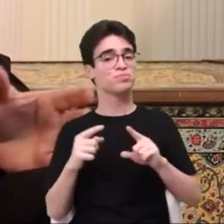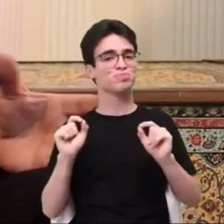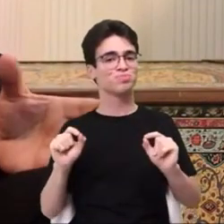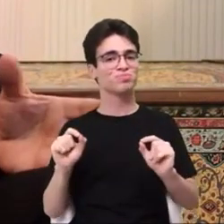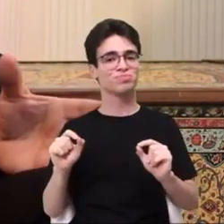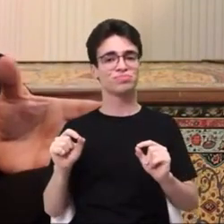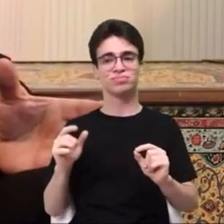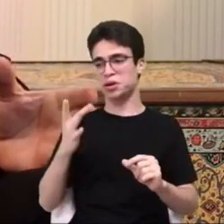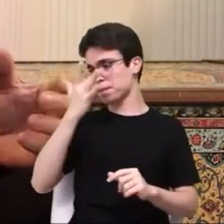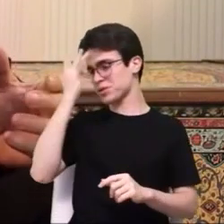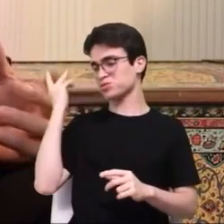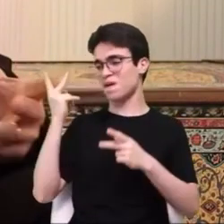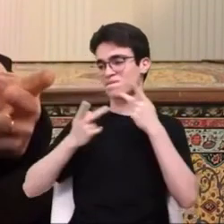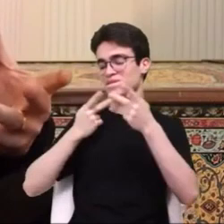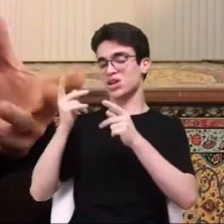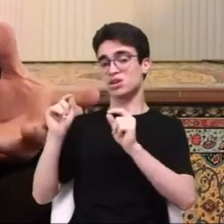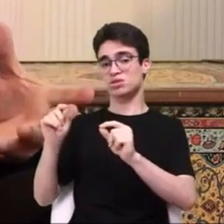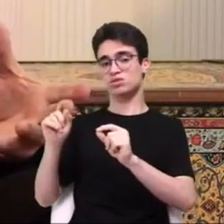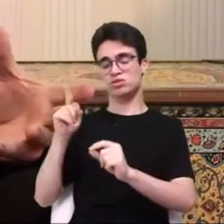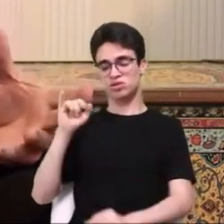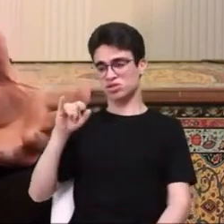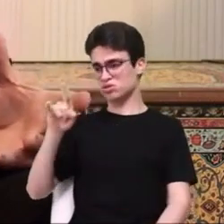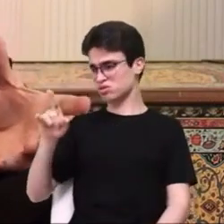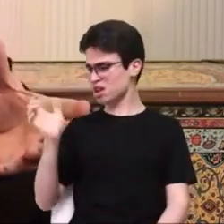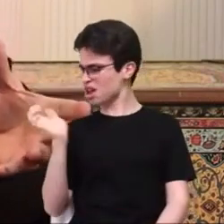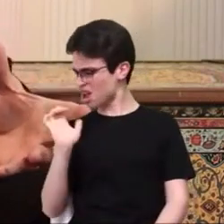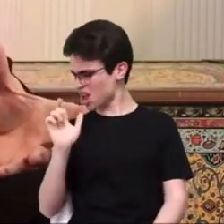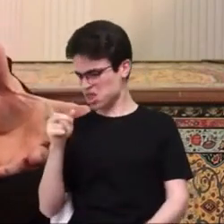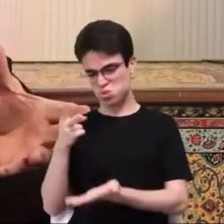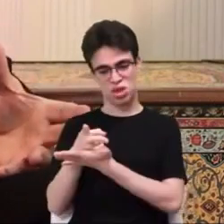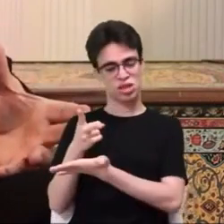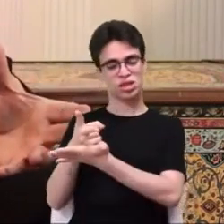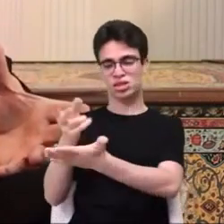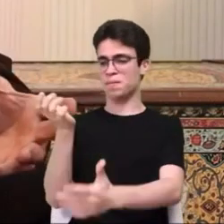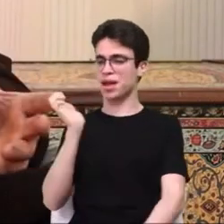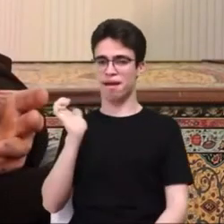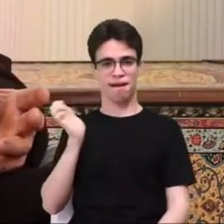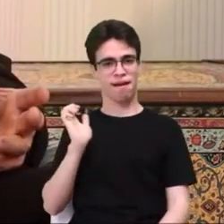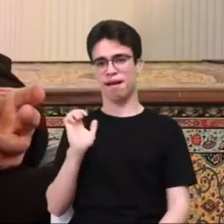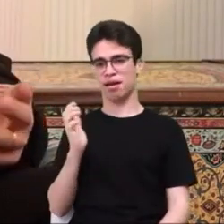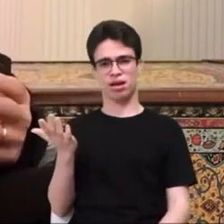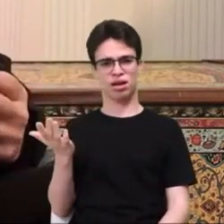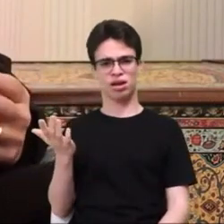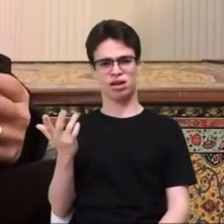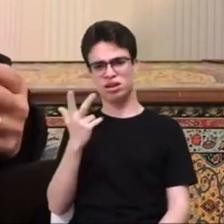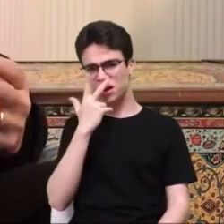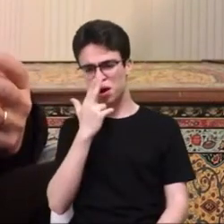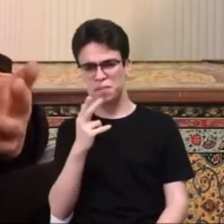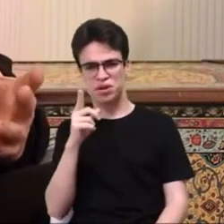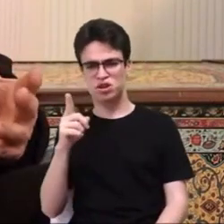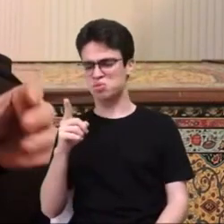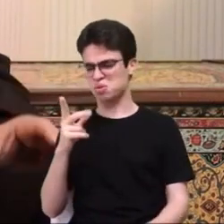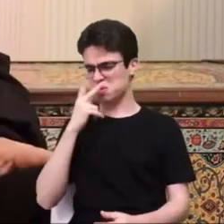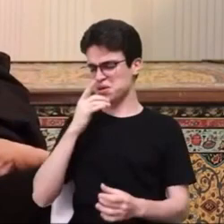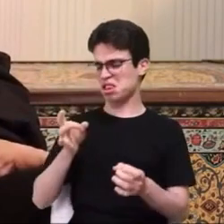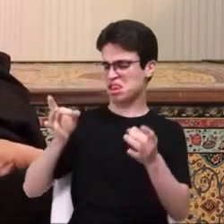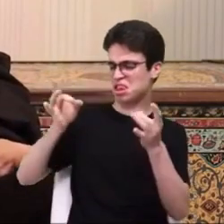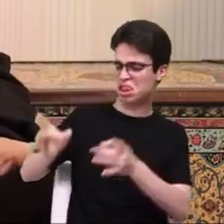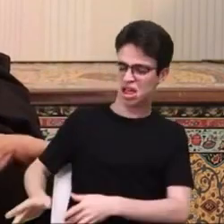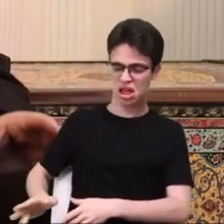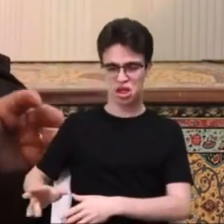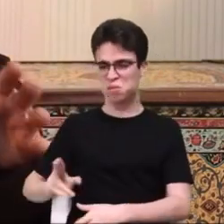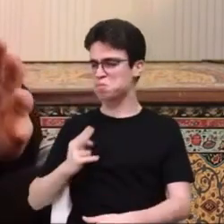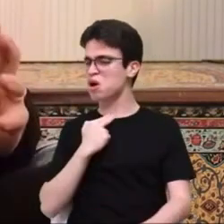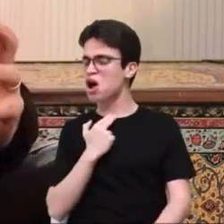a frase que se escuta, né? Uma vez gay, sempre gay. Não tem como você se livrar desta